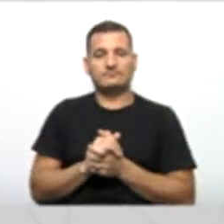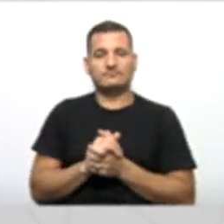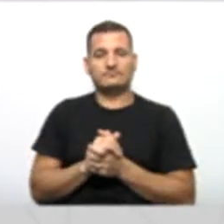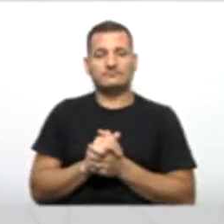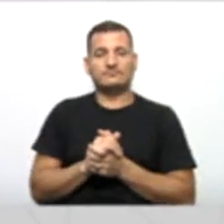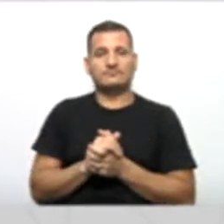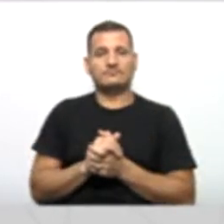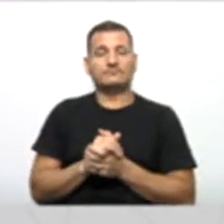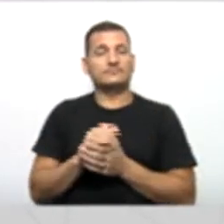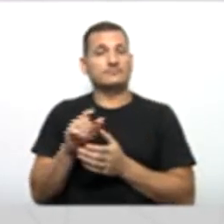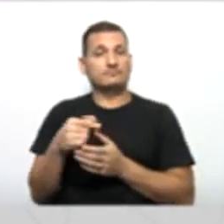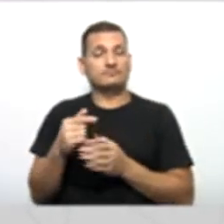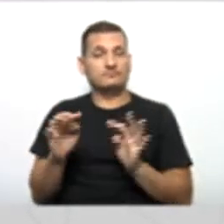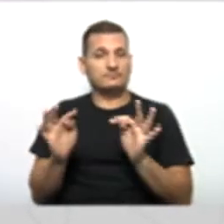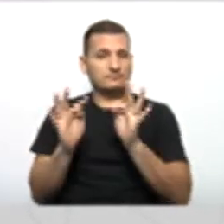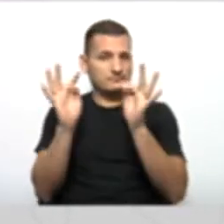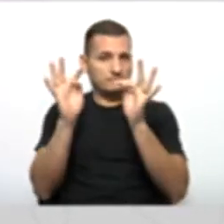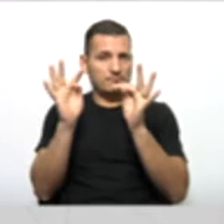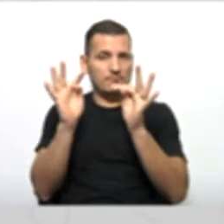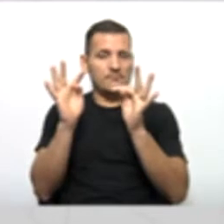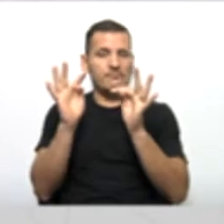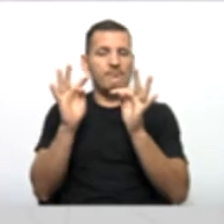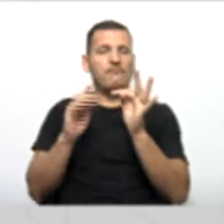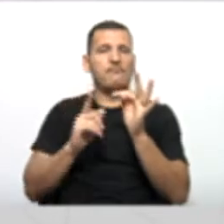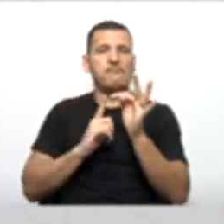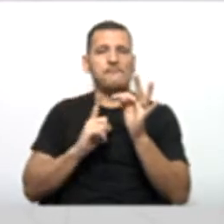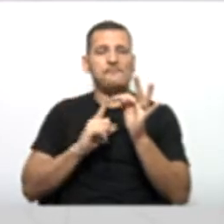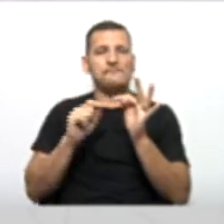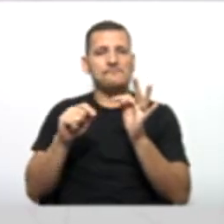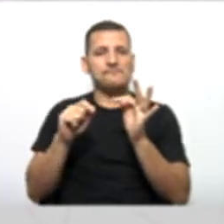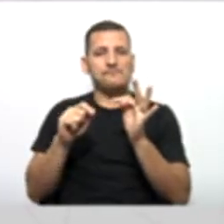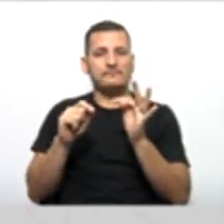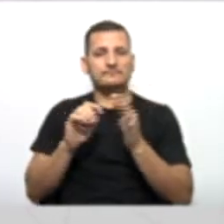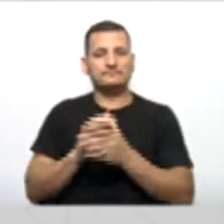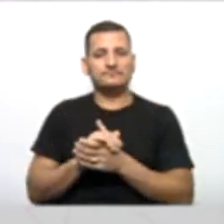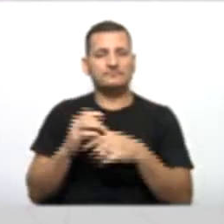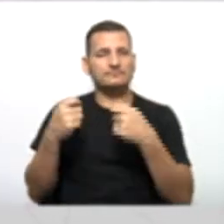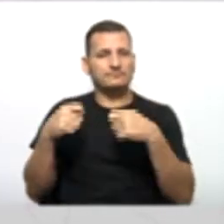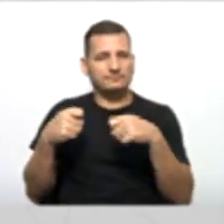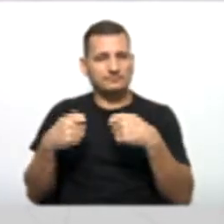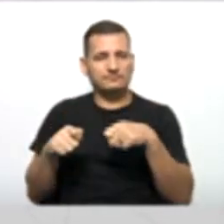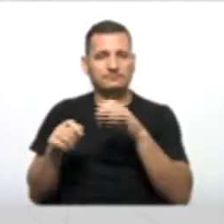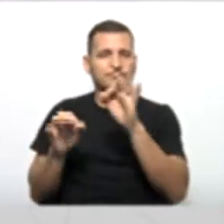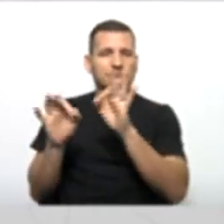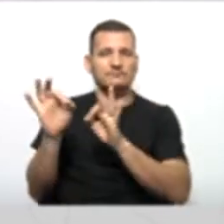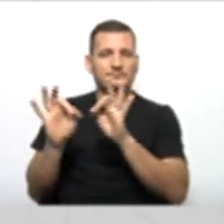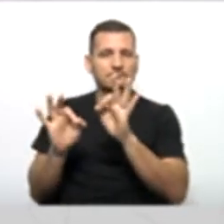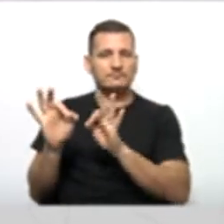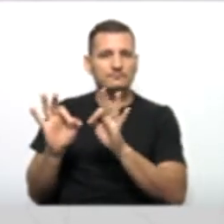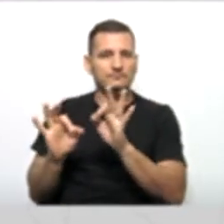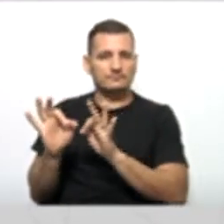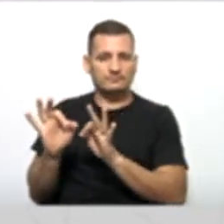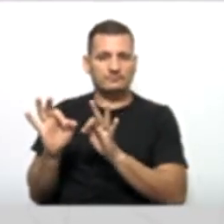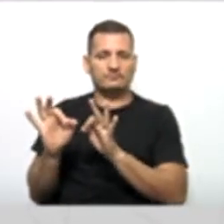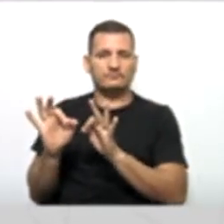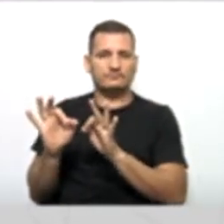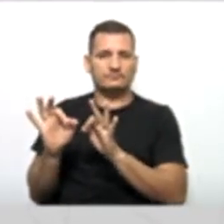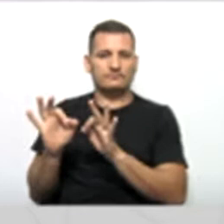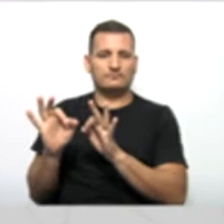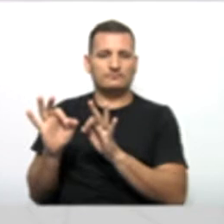desenvolvimento tecnológico houve a necessidade de organizar todo e se